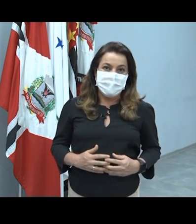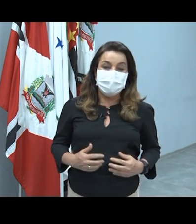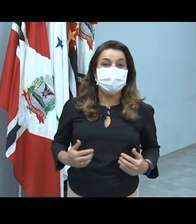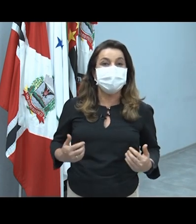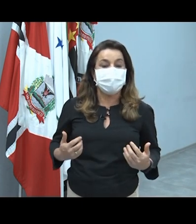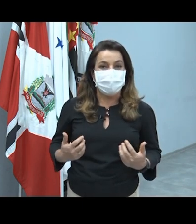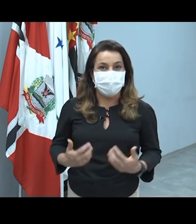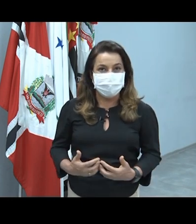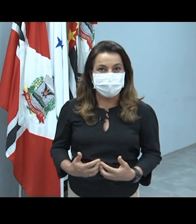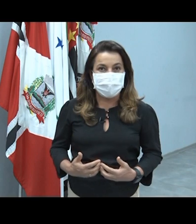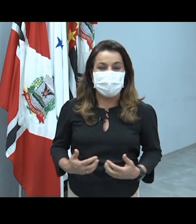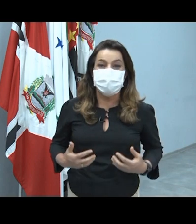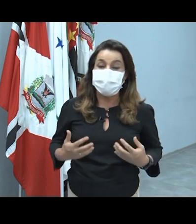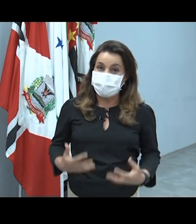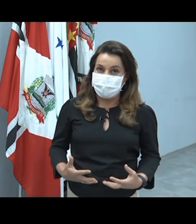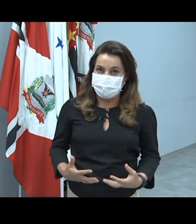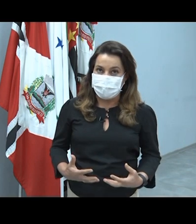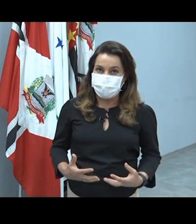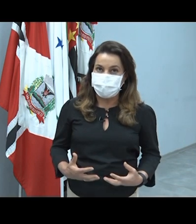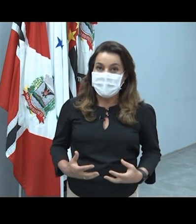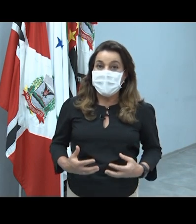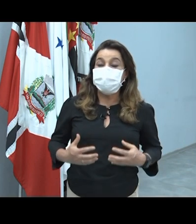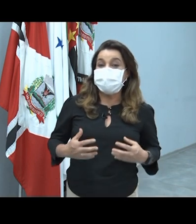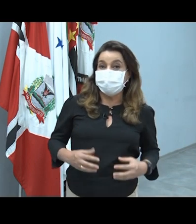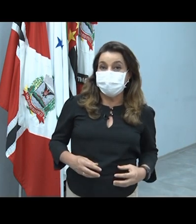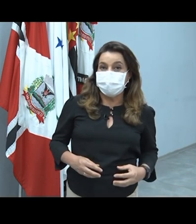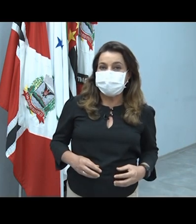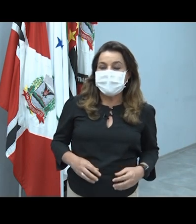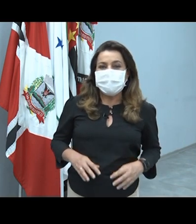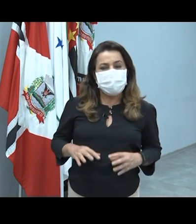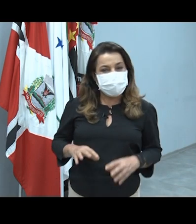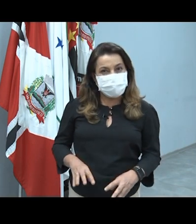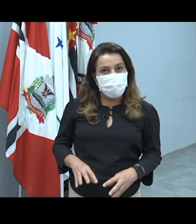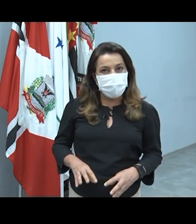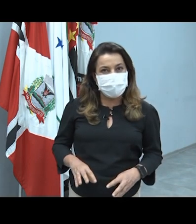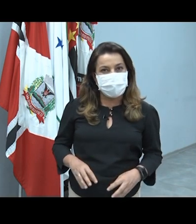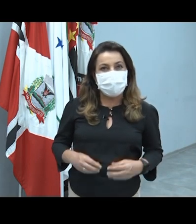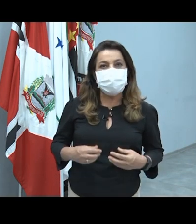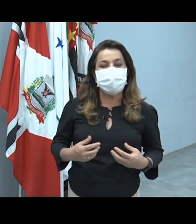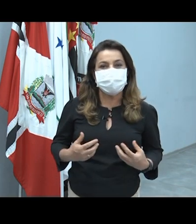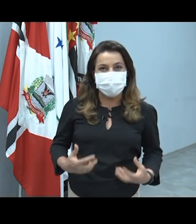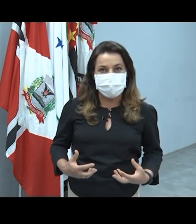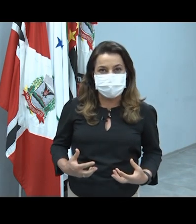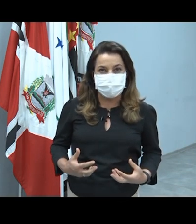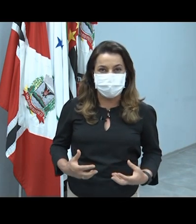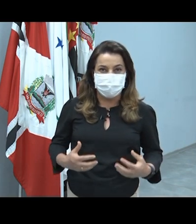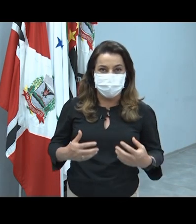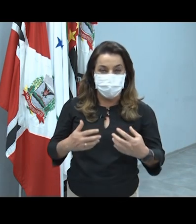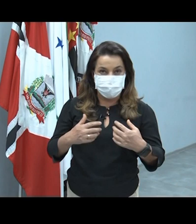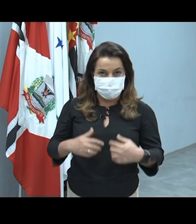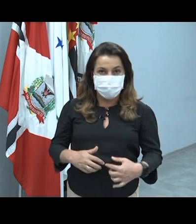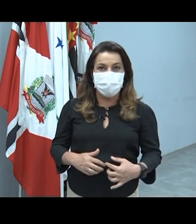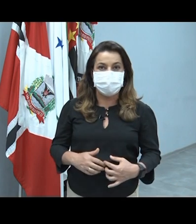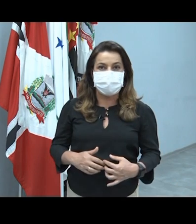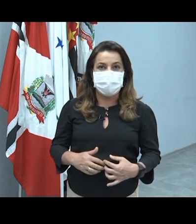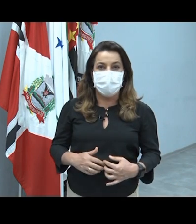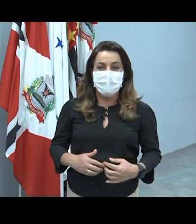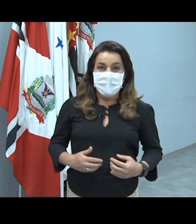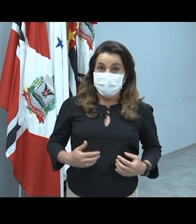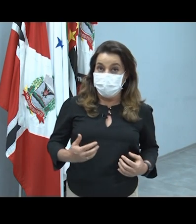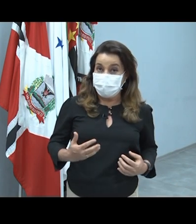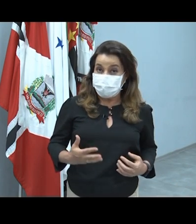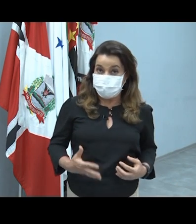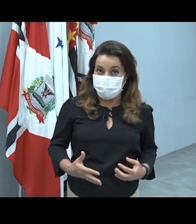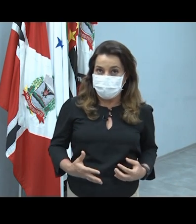cidade, entender a letra, a musicalidade, os autores e principalmente a importância de ter um símbolo